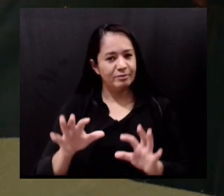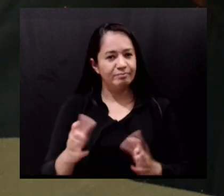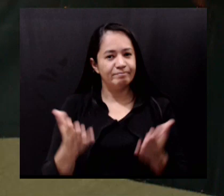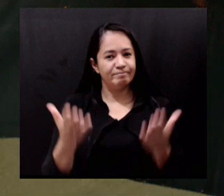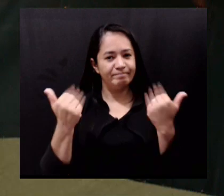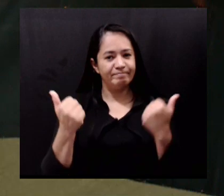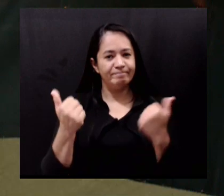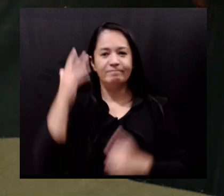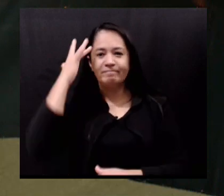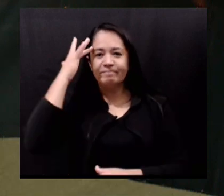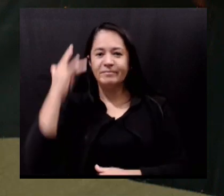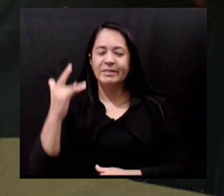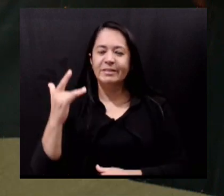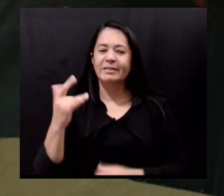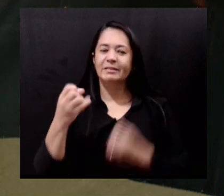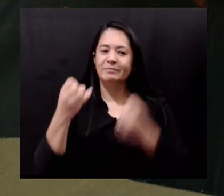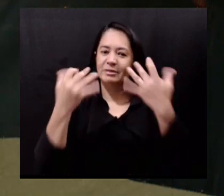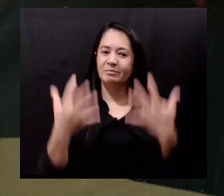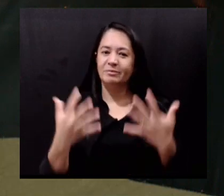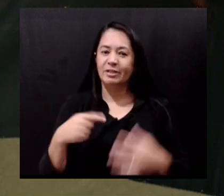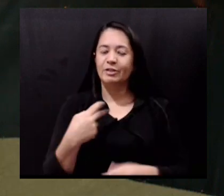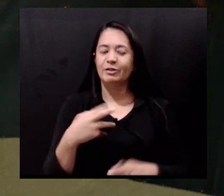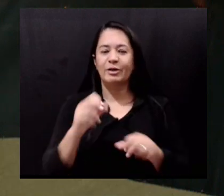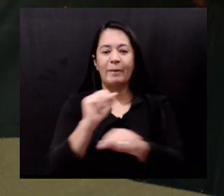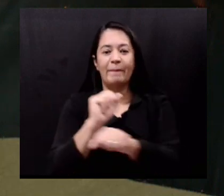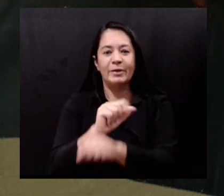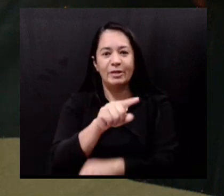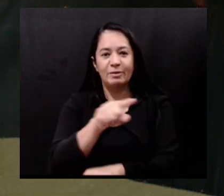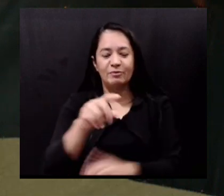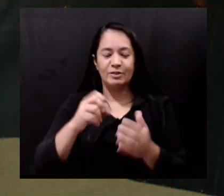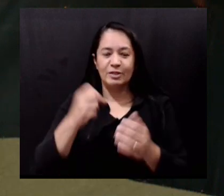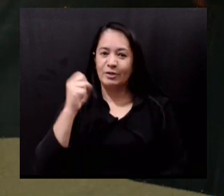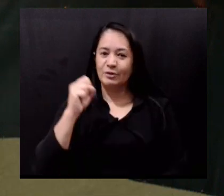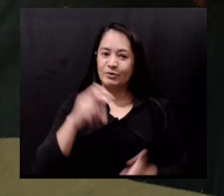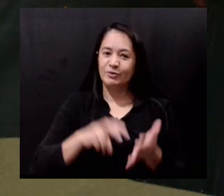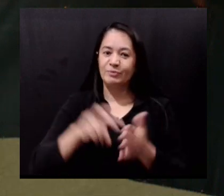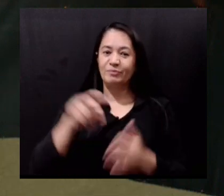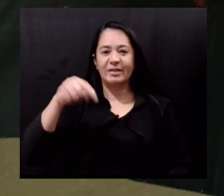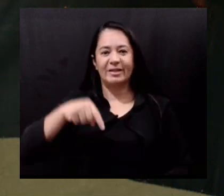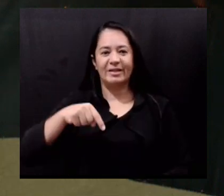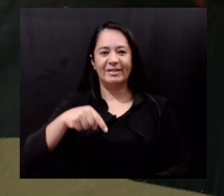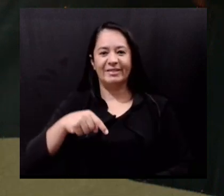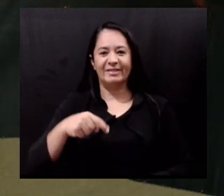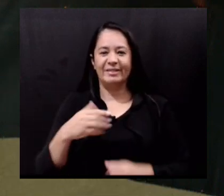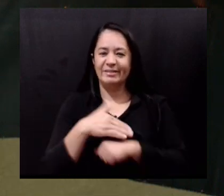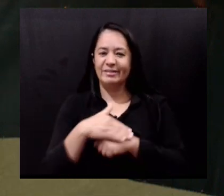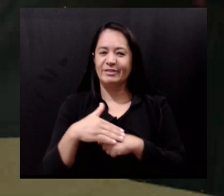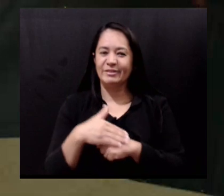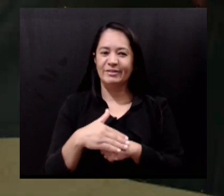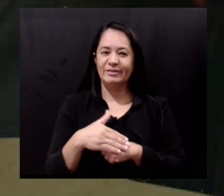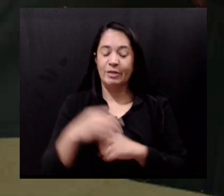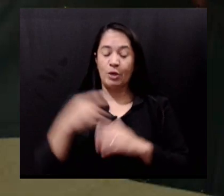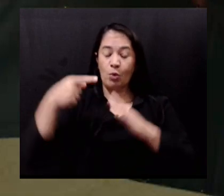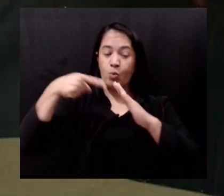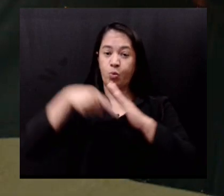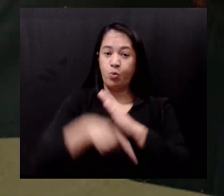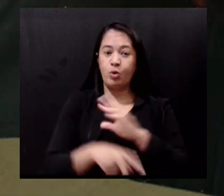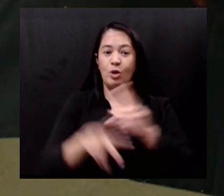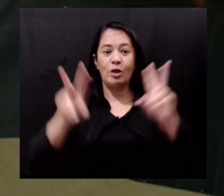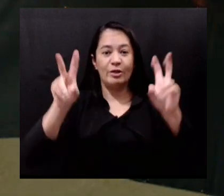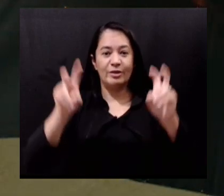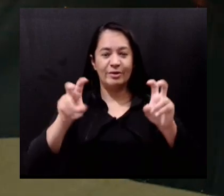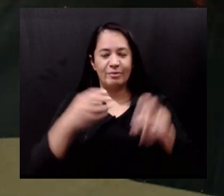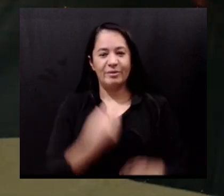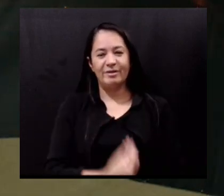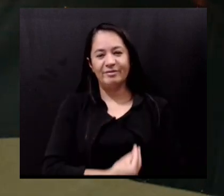sobre isso e nós te esperamos a partir das 8 da manhã aqui para essa conversa profunda sobre a vida. A gente